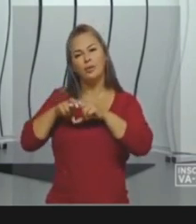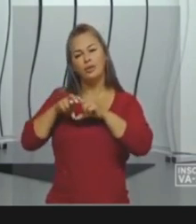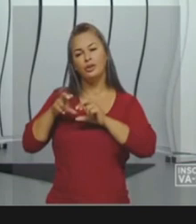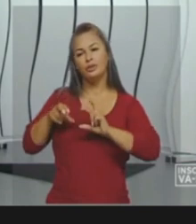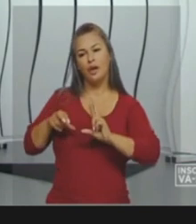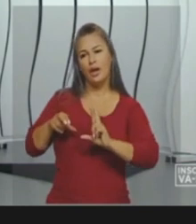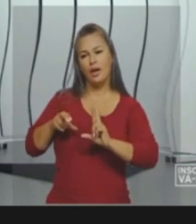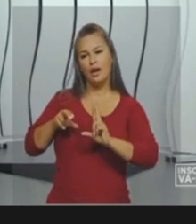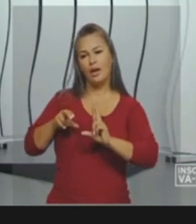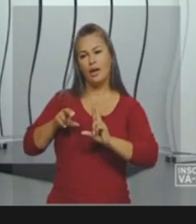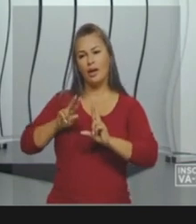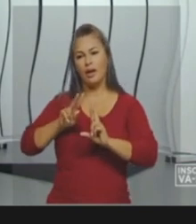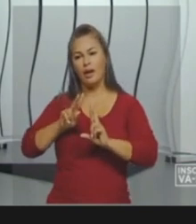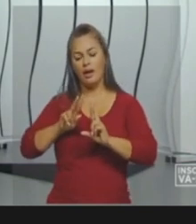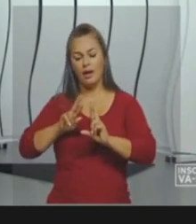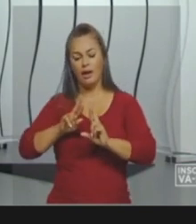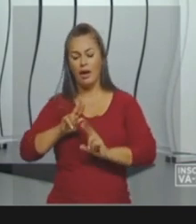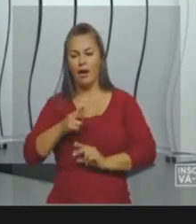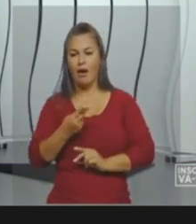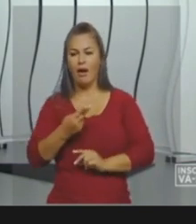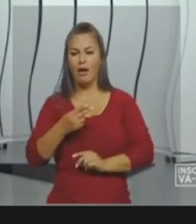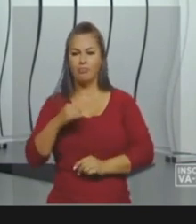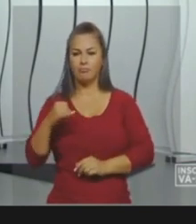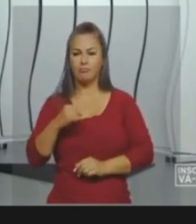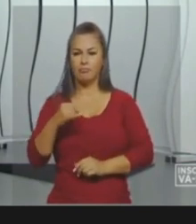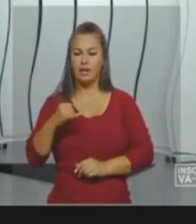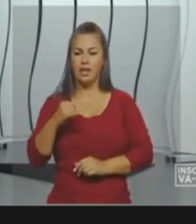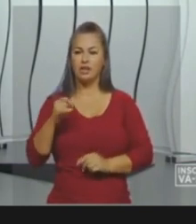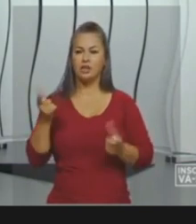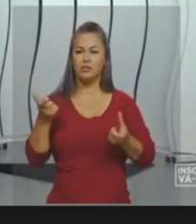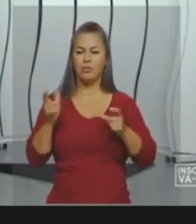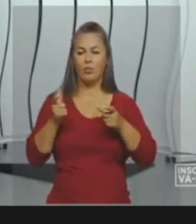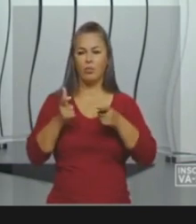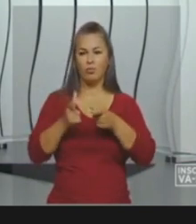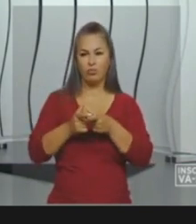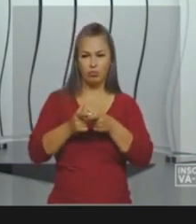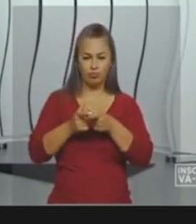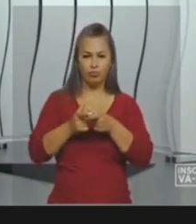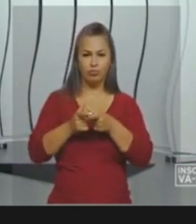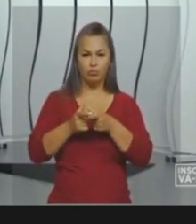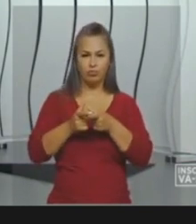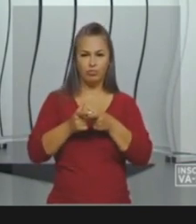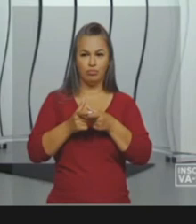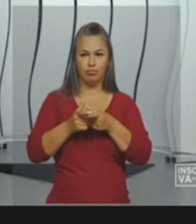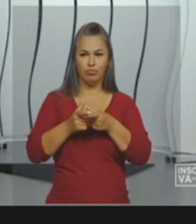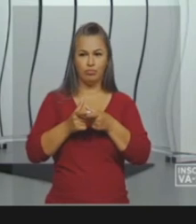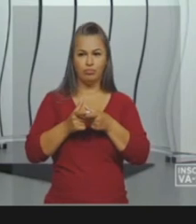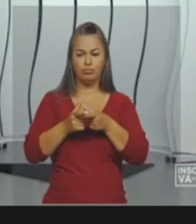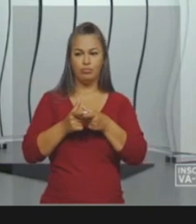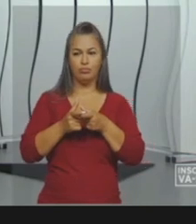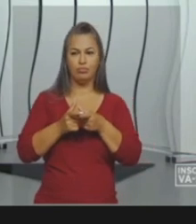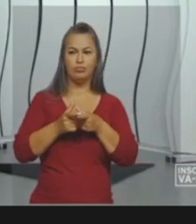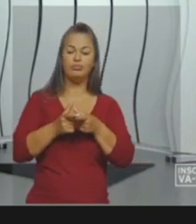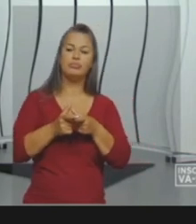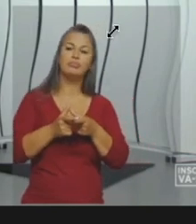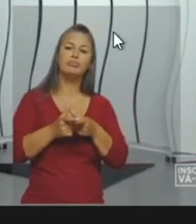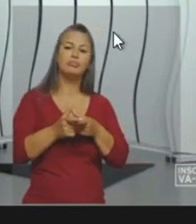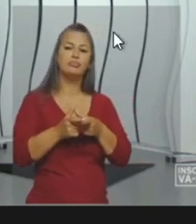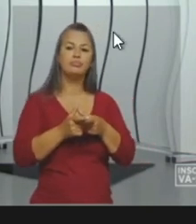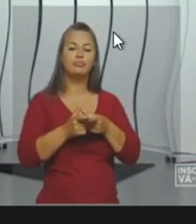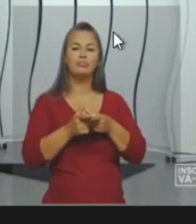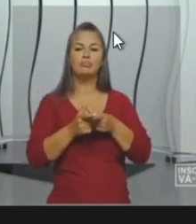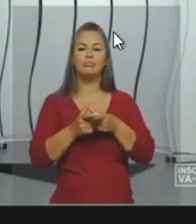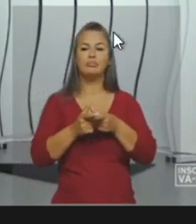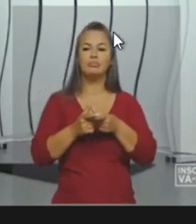mais raro na população. Essa é a ideia de sistema RH e também a ideia que nós falamos de